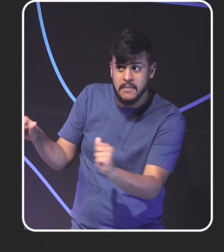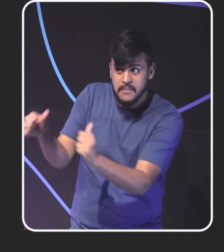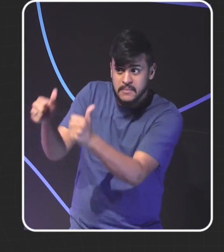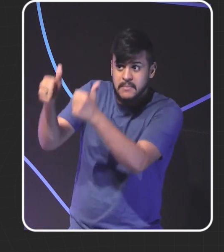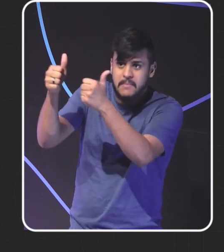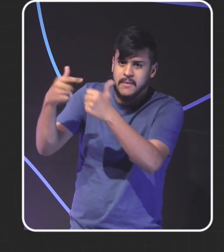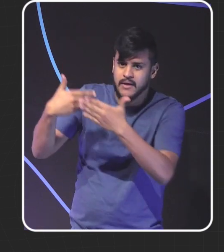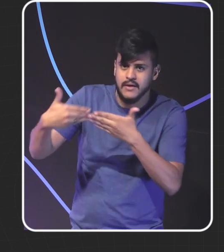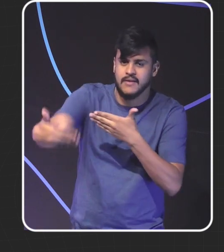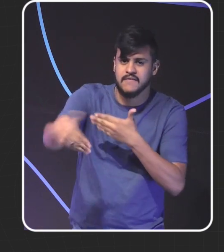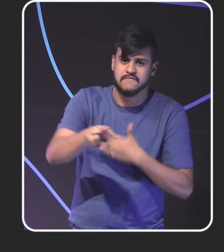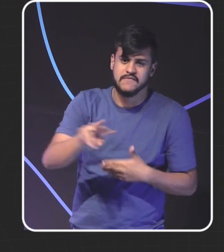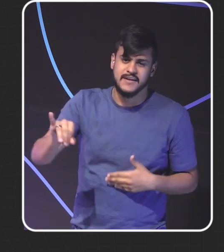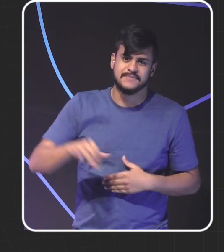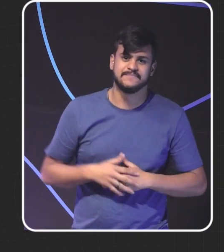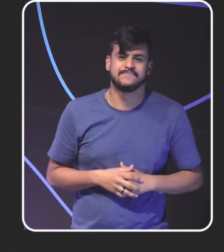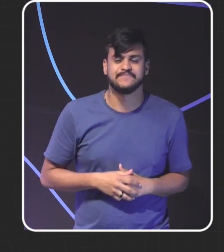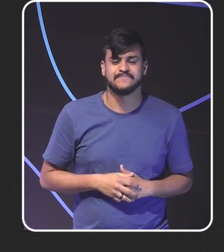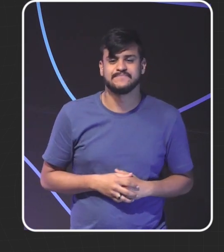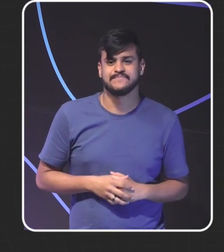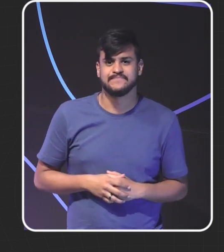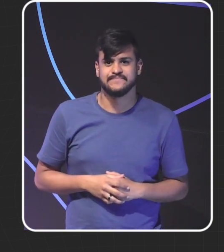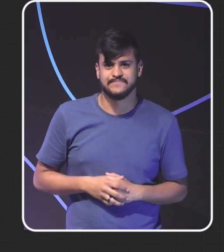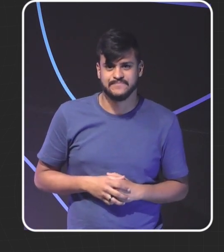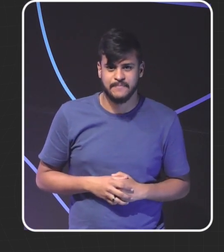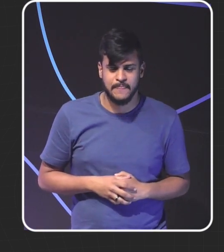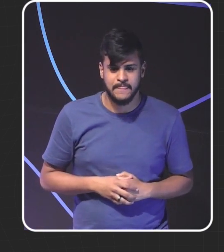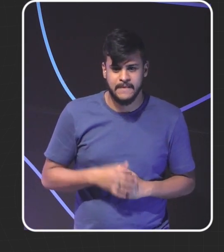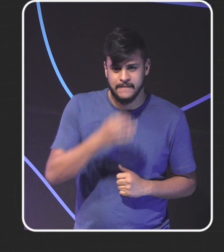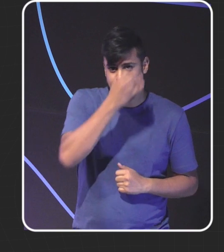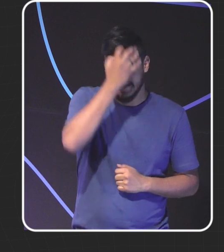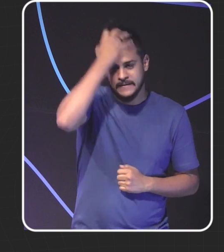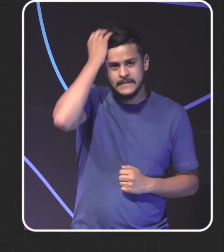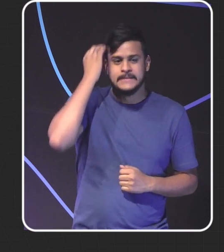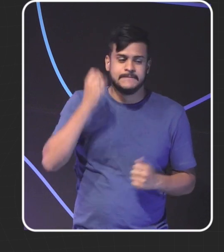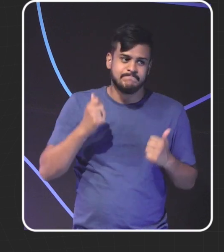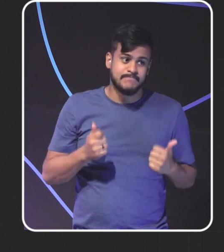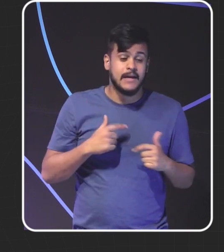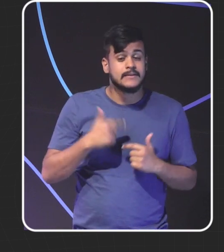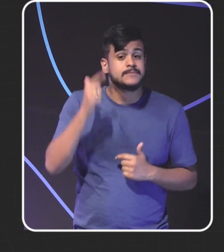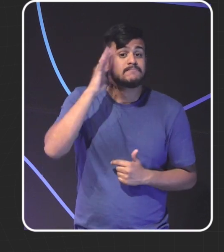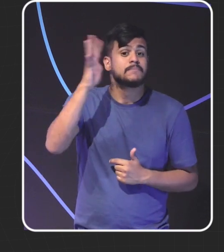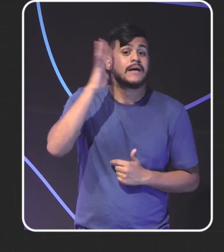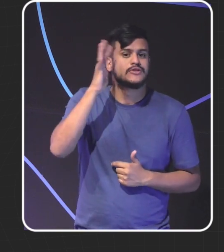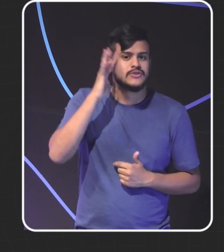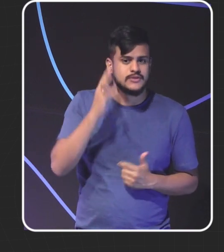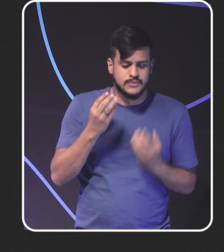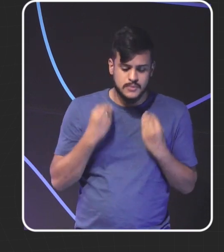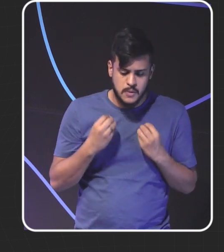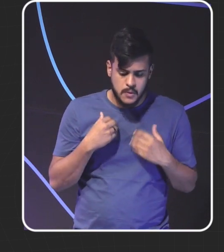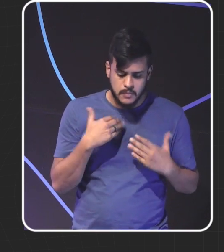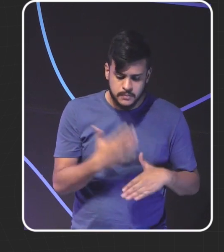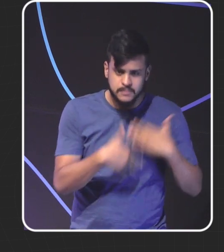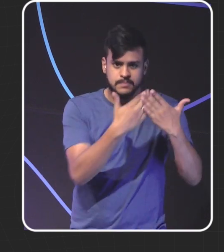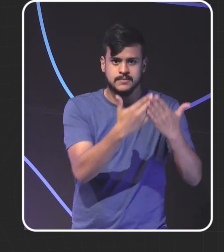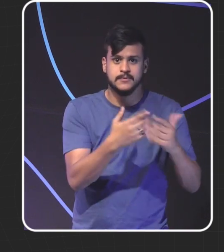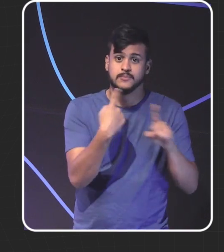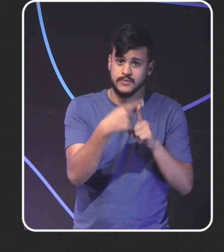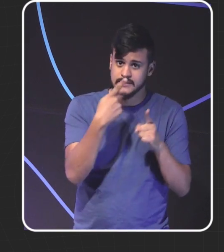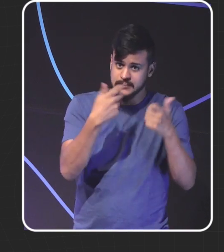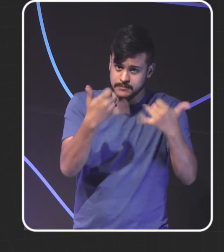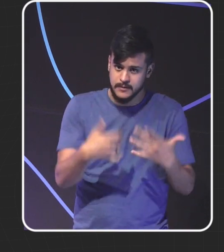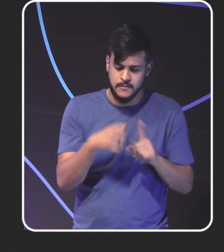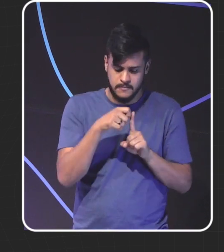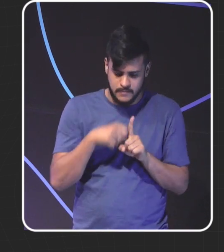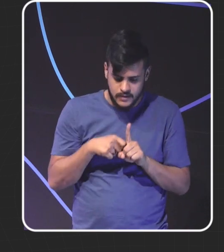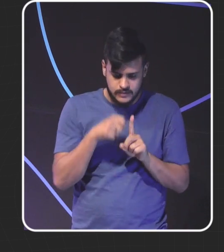nos próximos meses. Nossa, Bom, eu fico imaginando essas evoluções, né? Você falou de mês a mês,